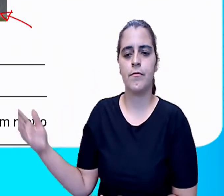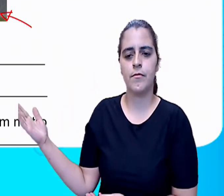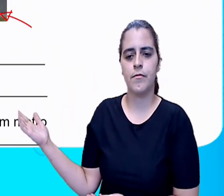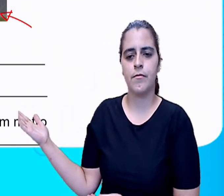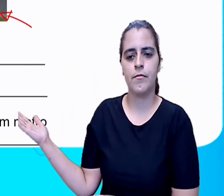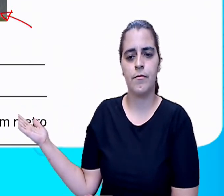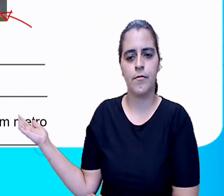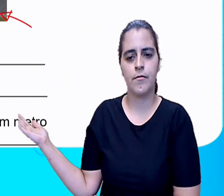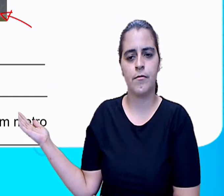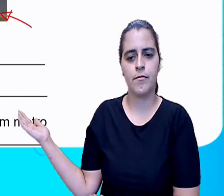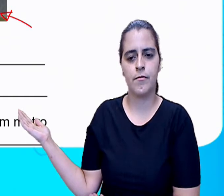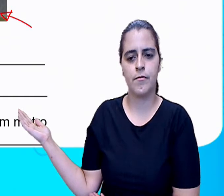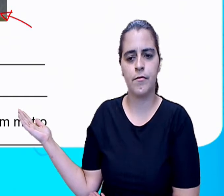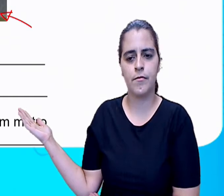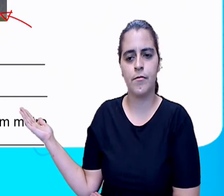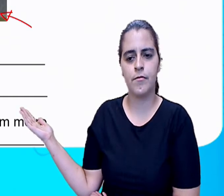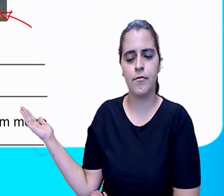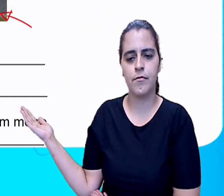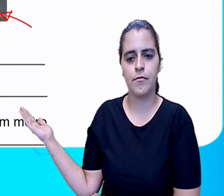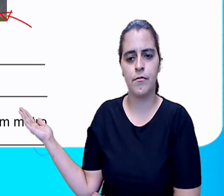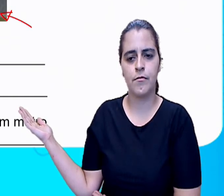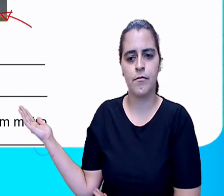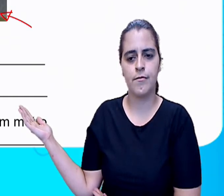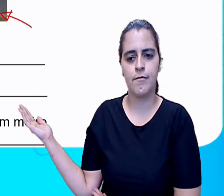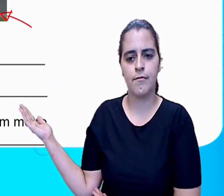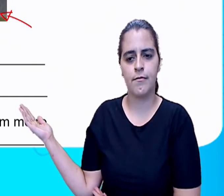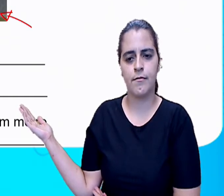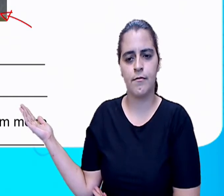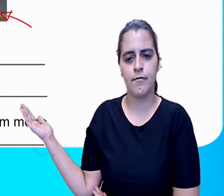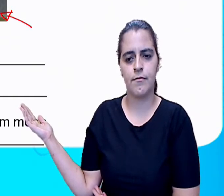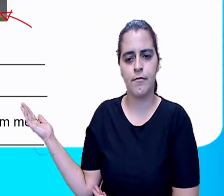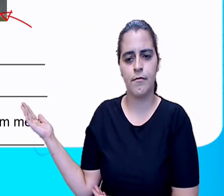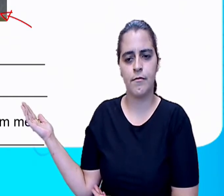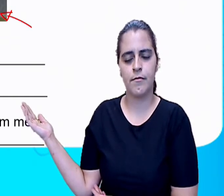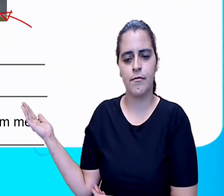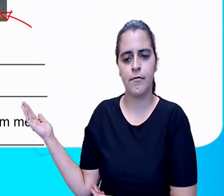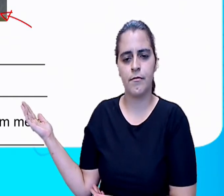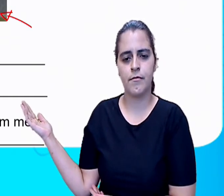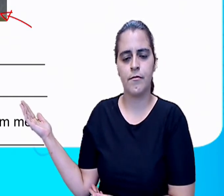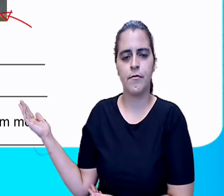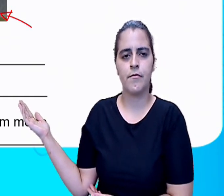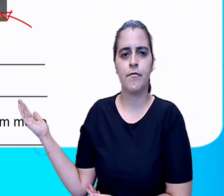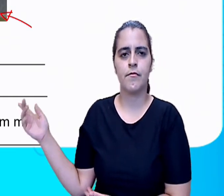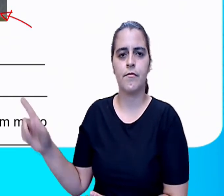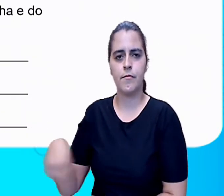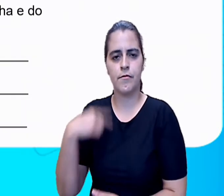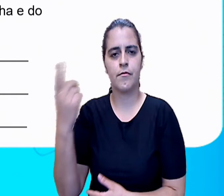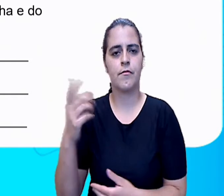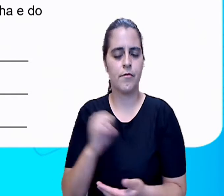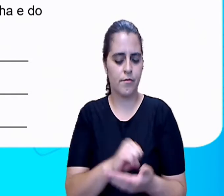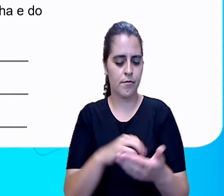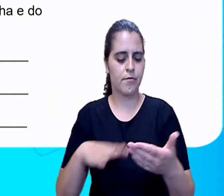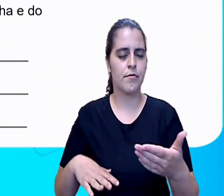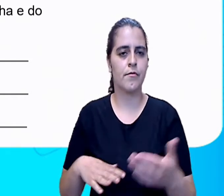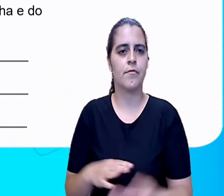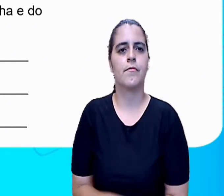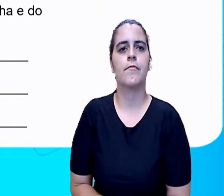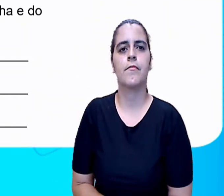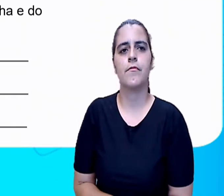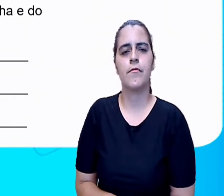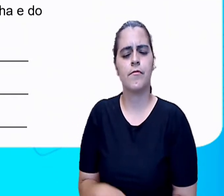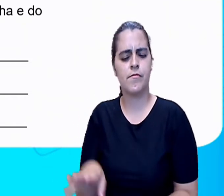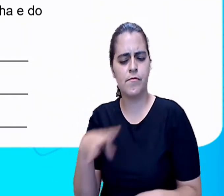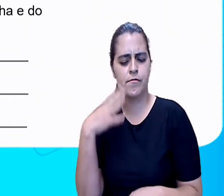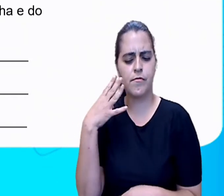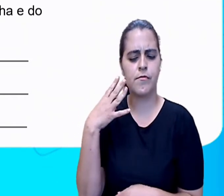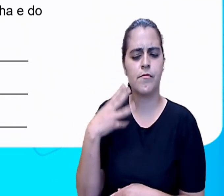Menos de 1 metro. Vamos à nossa próxima atividade.